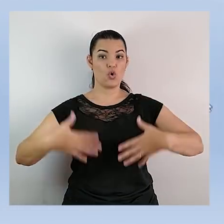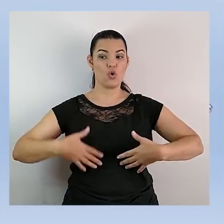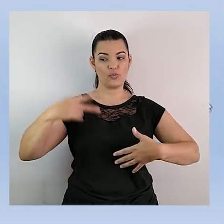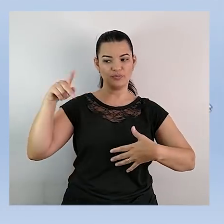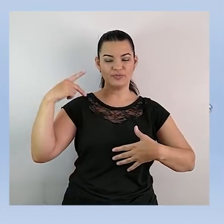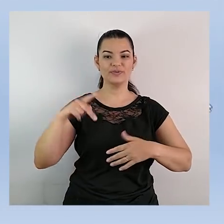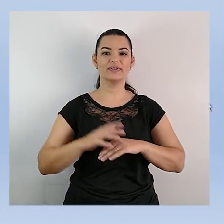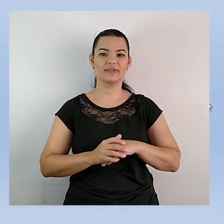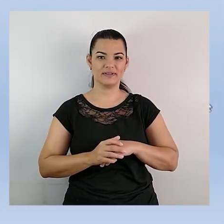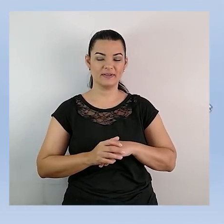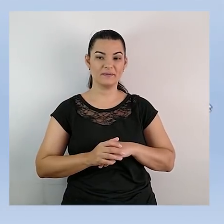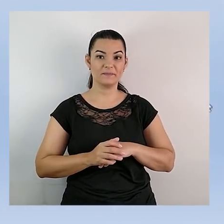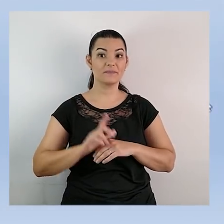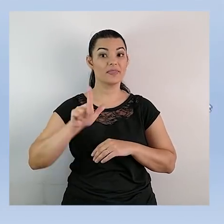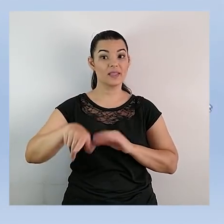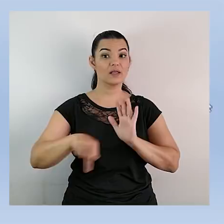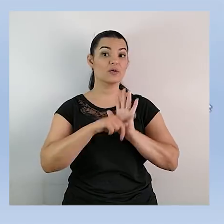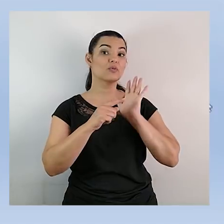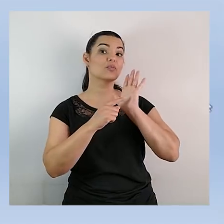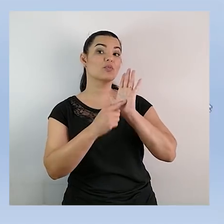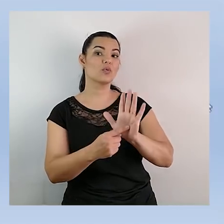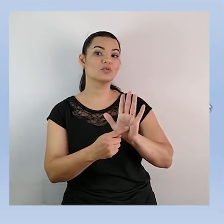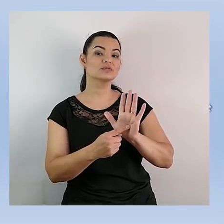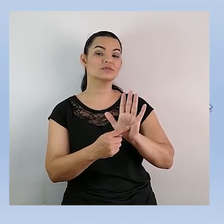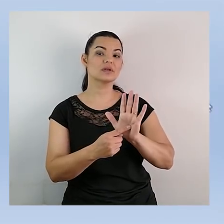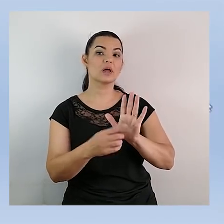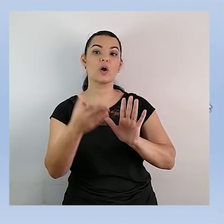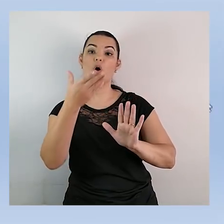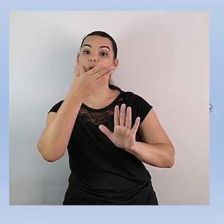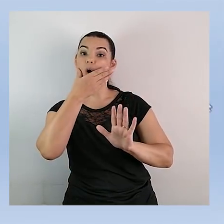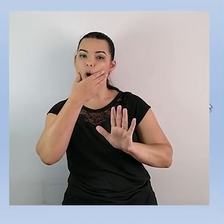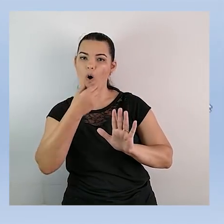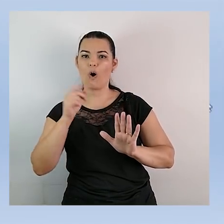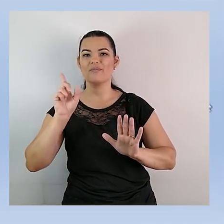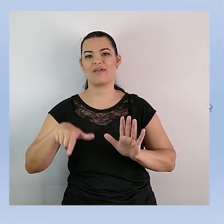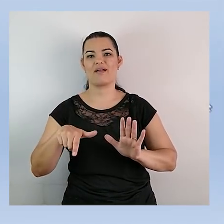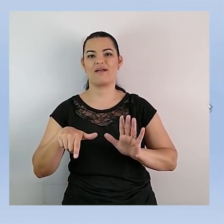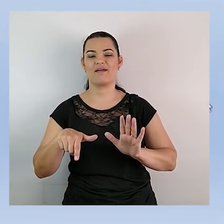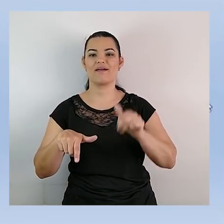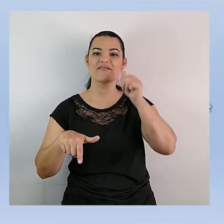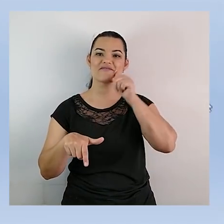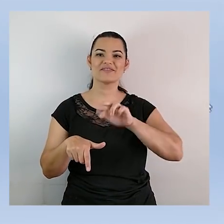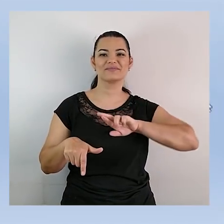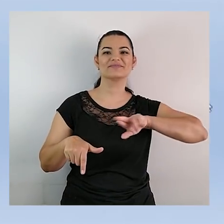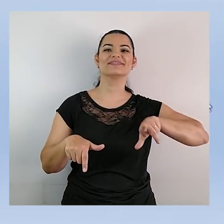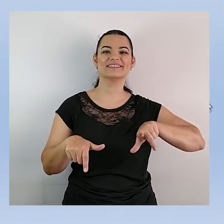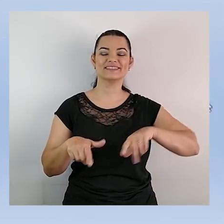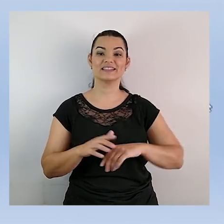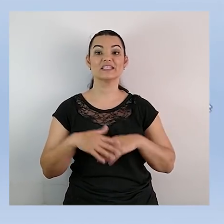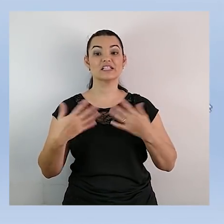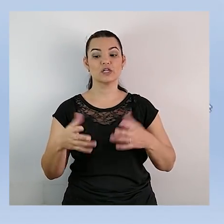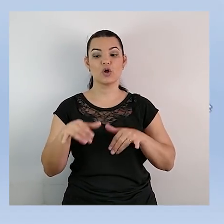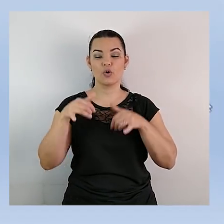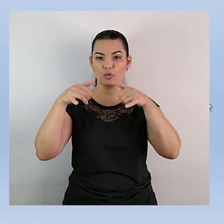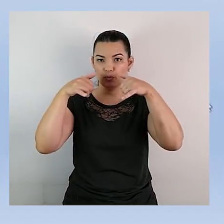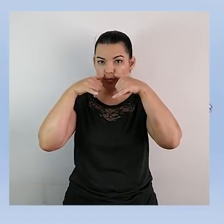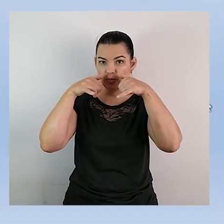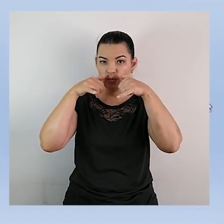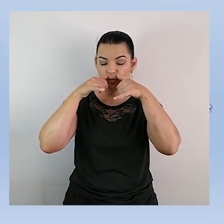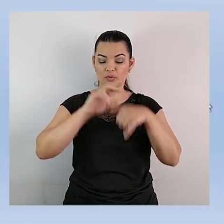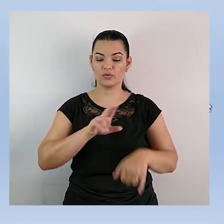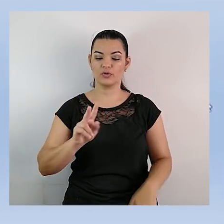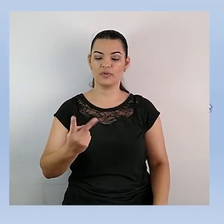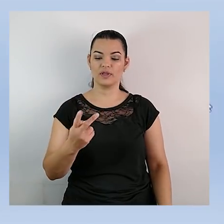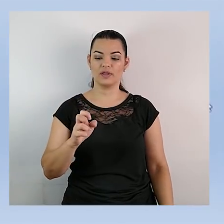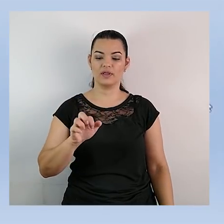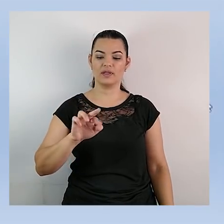estrutura do corpo dele é para diferenciar qual que é o macho e qual que é a fêmea. Então, no besouro